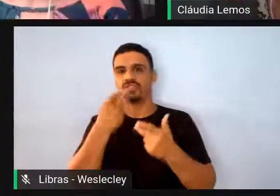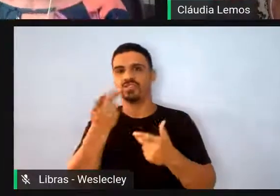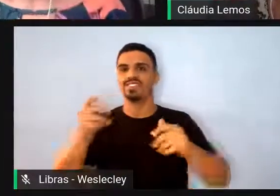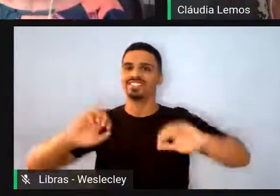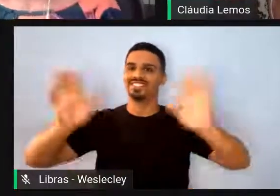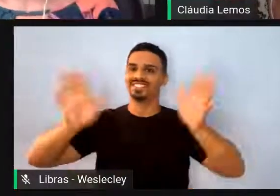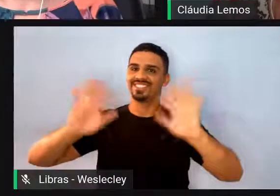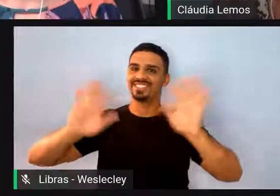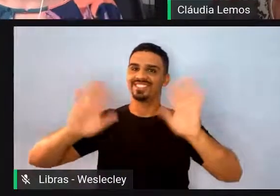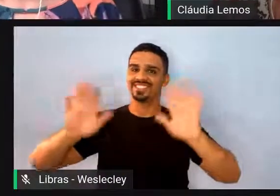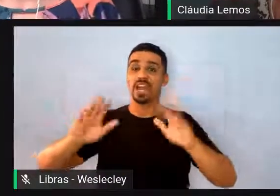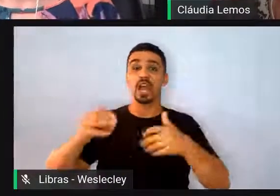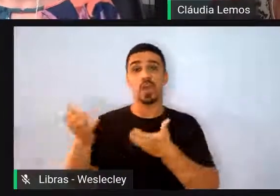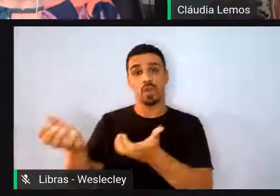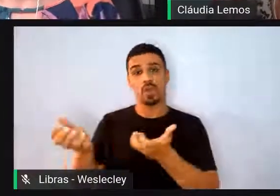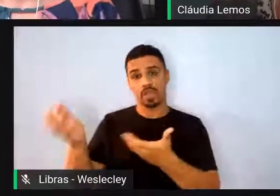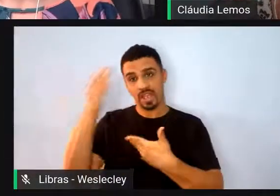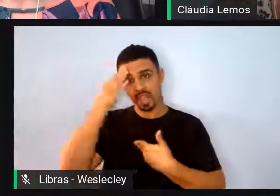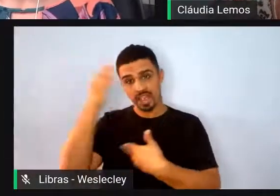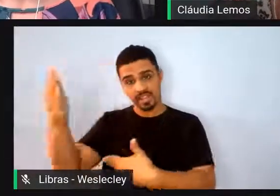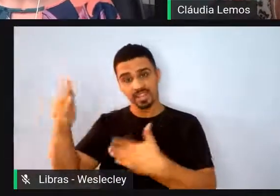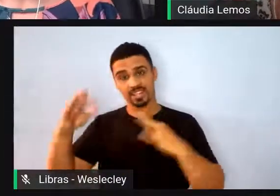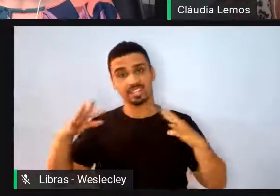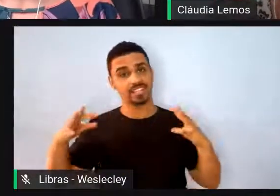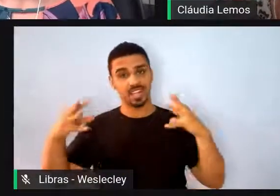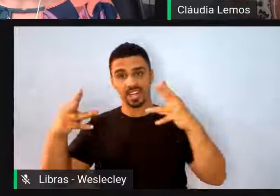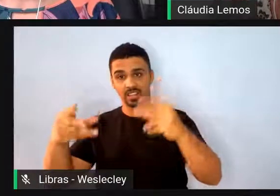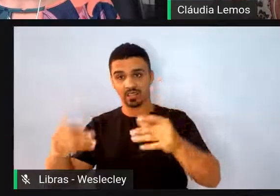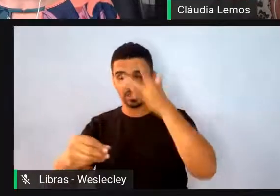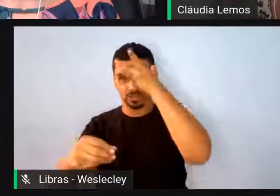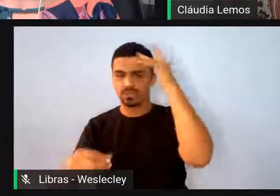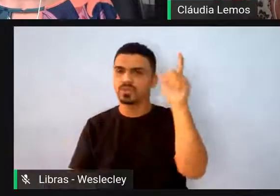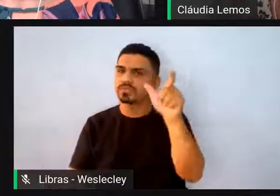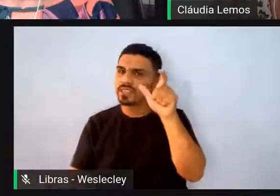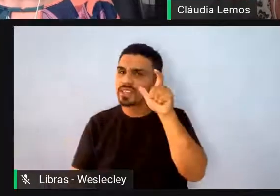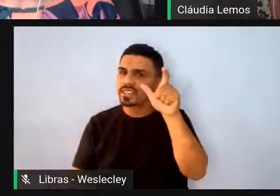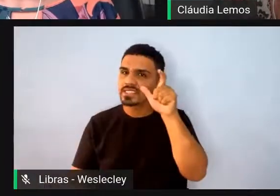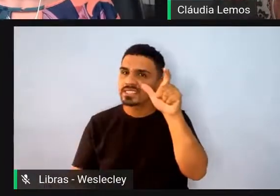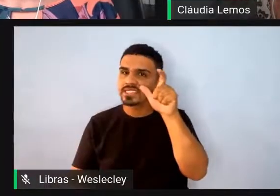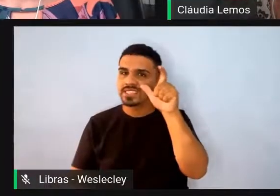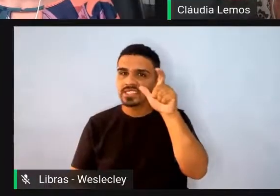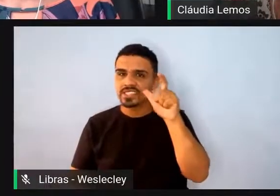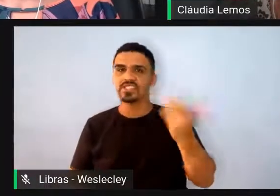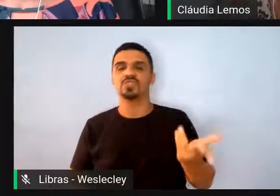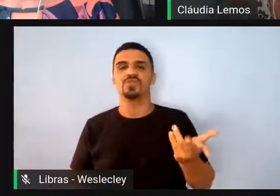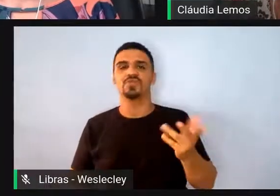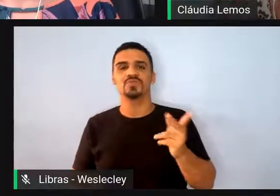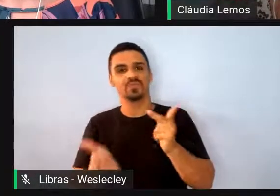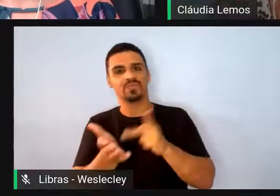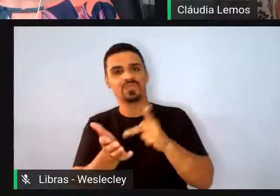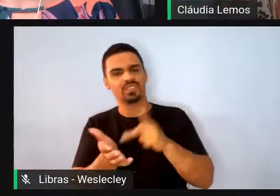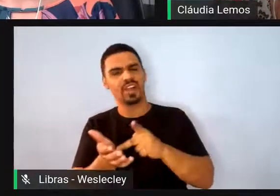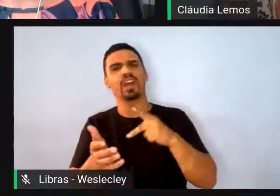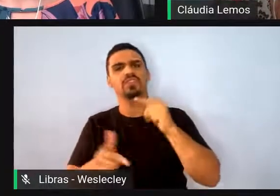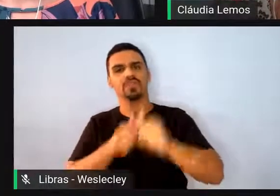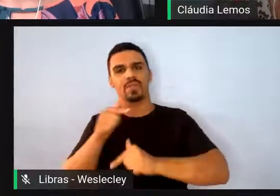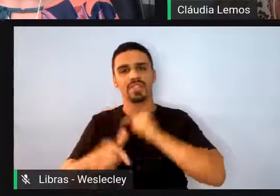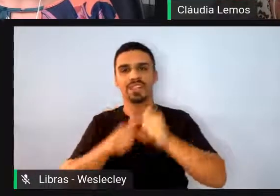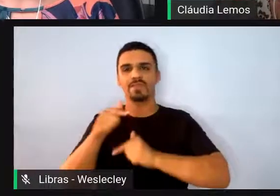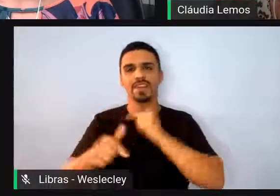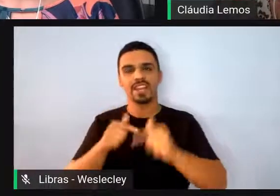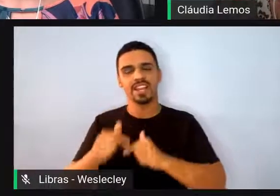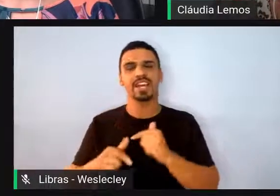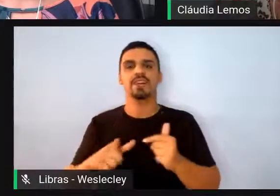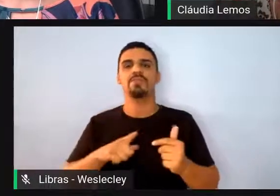Tchau, gente. Quero agradecer a todo mundo que assistiu aqui, que esteve conosco. E é isso, gente. Vamos trabalhar para ter